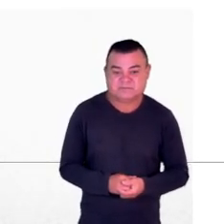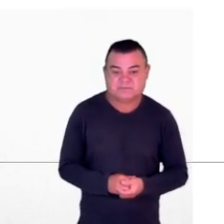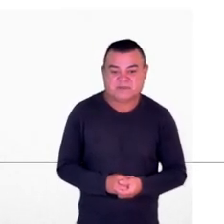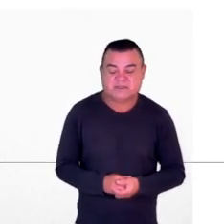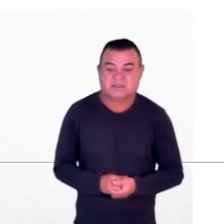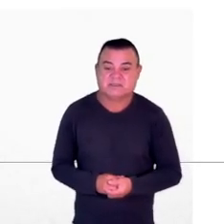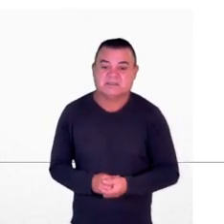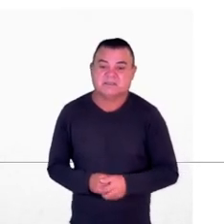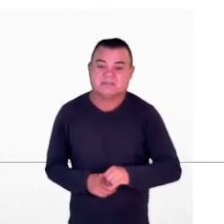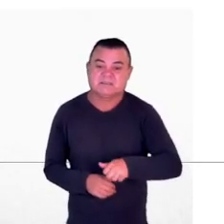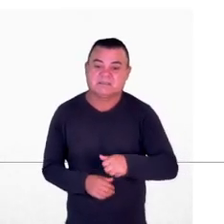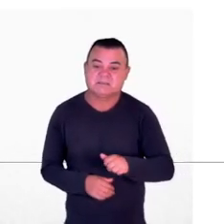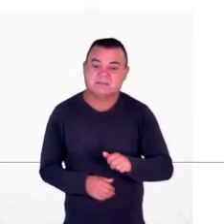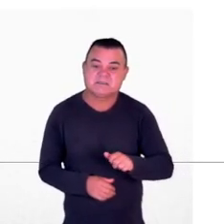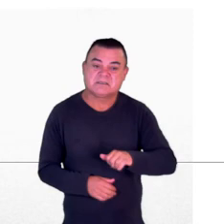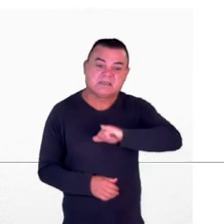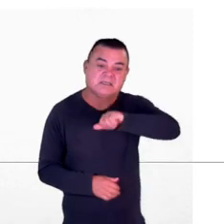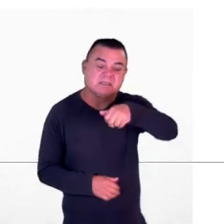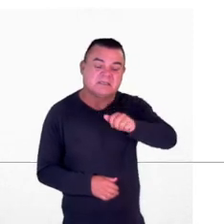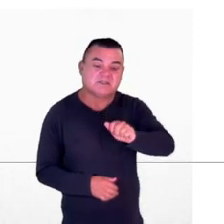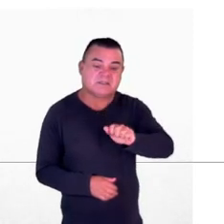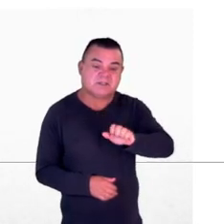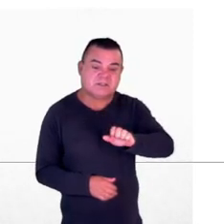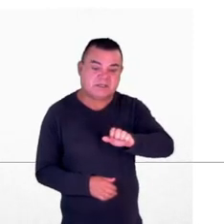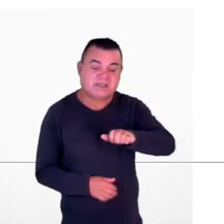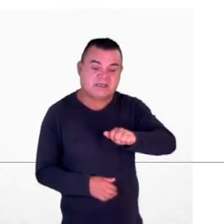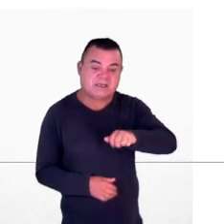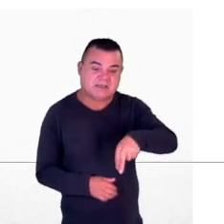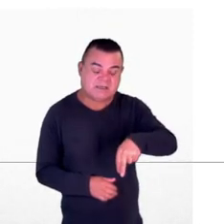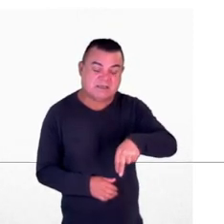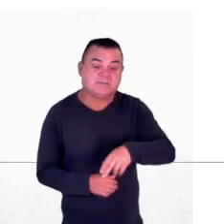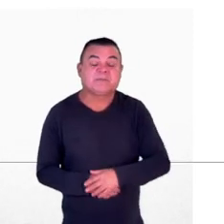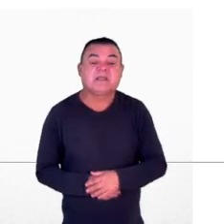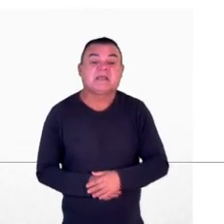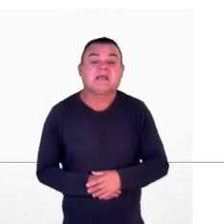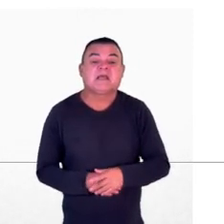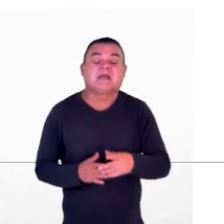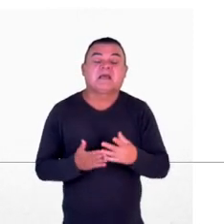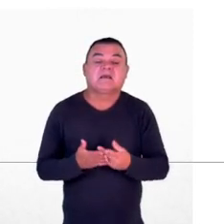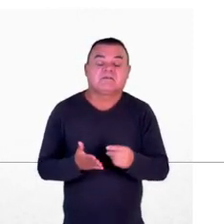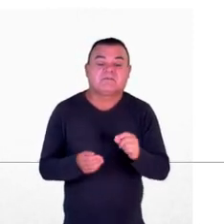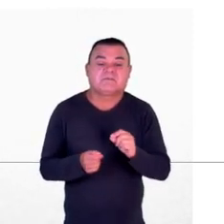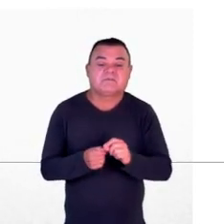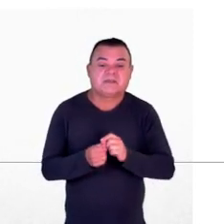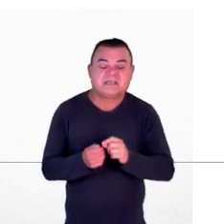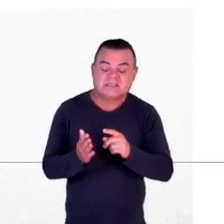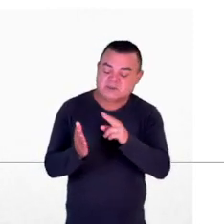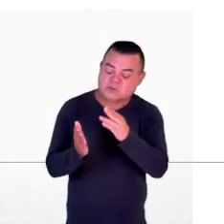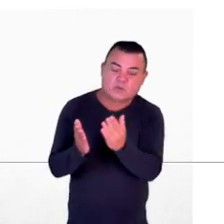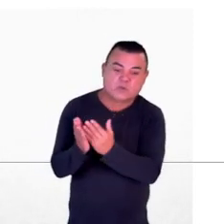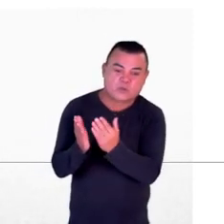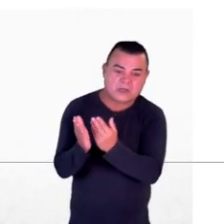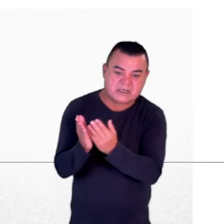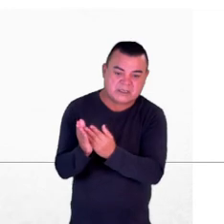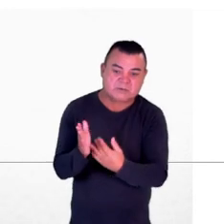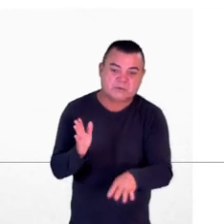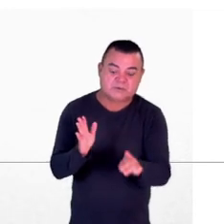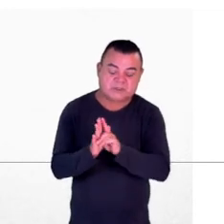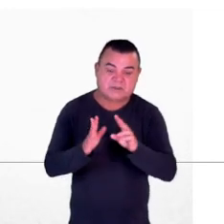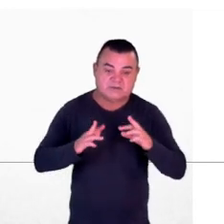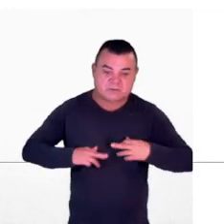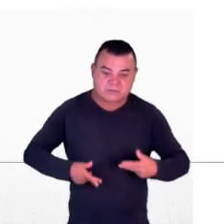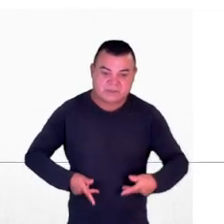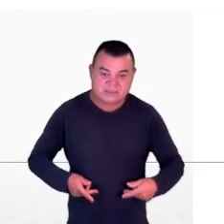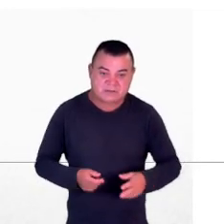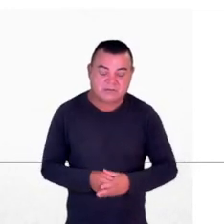zigler ex-ator do direito humano a alimentação da ONU que tem esse livro que eu aconselho embora ele